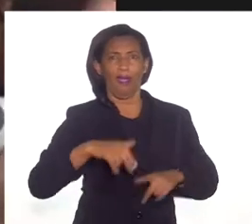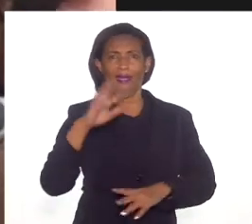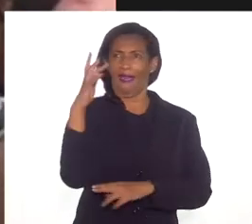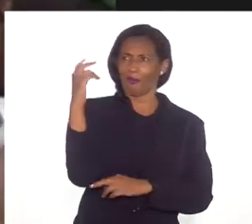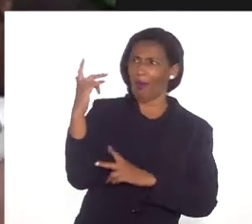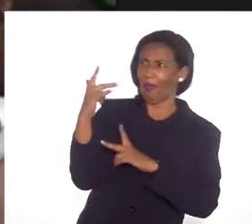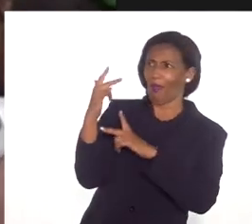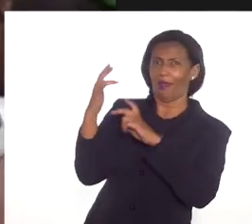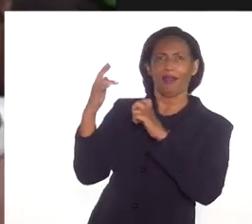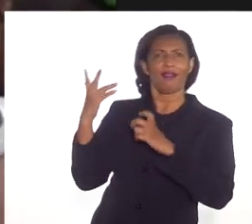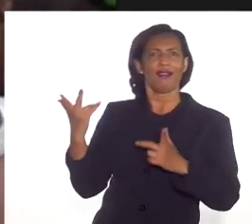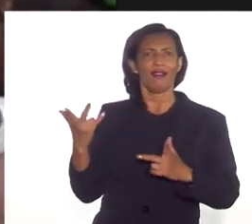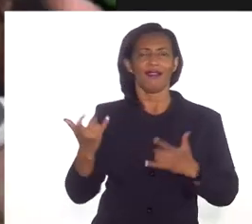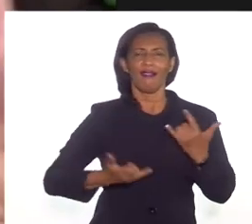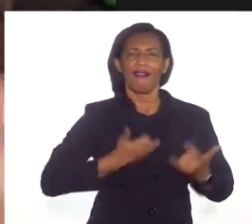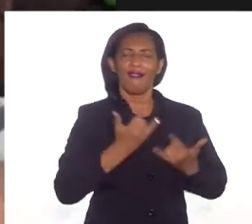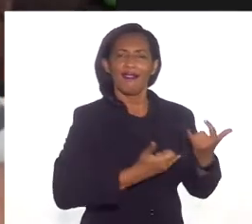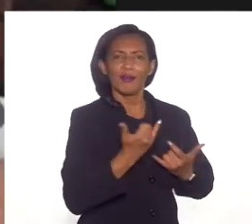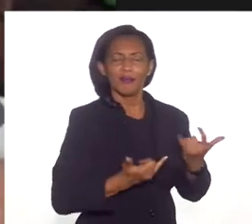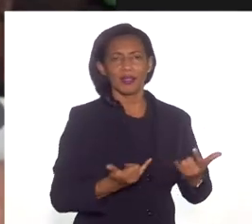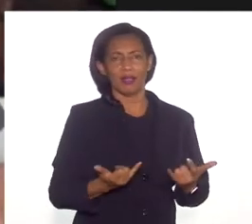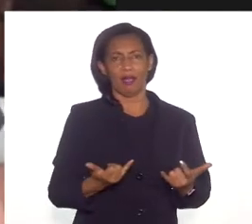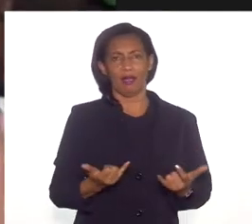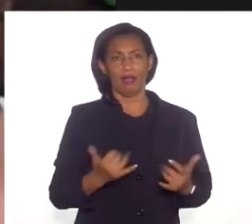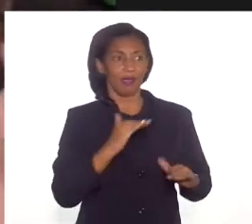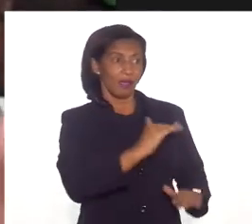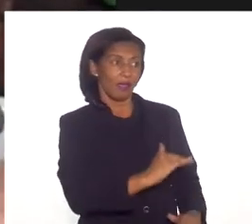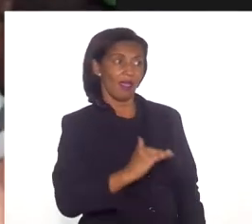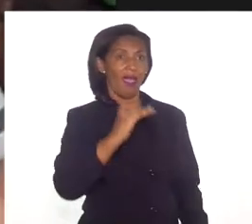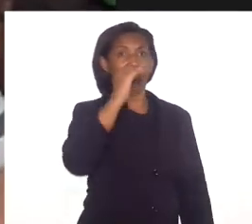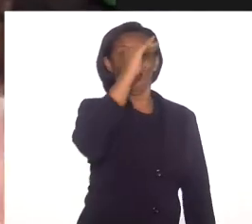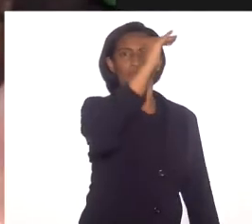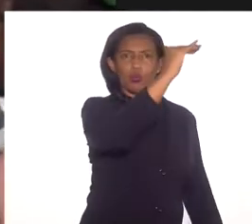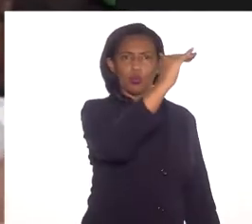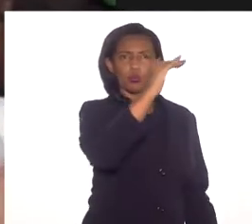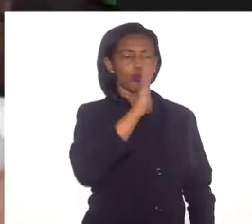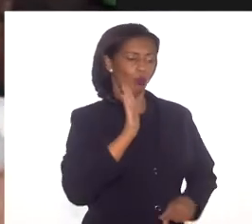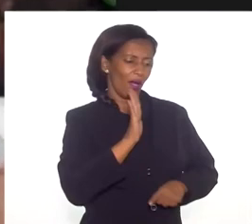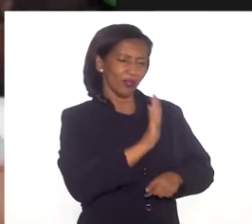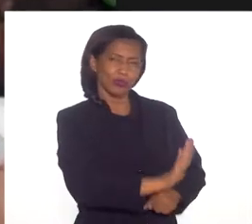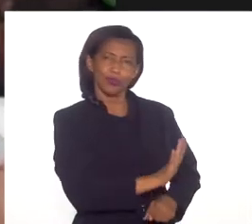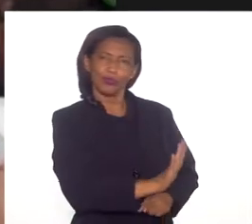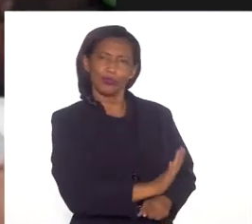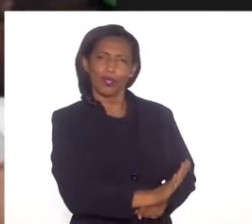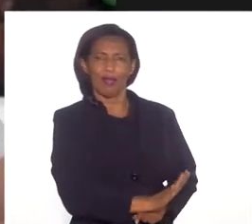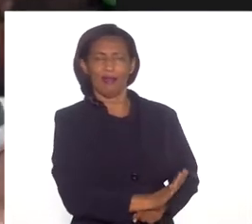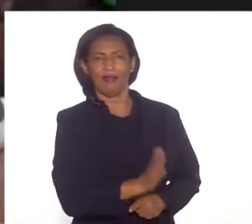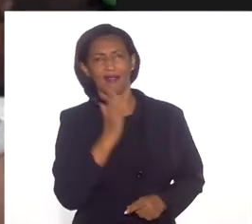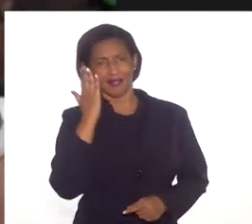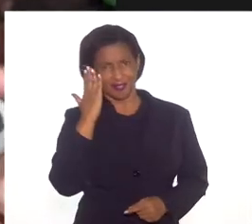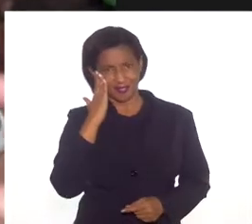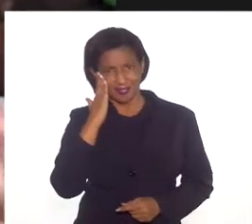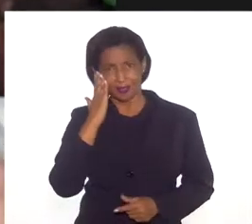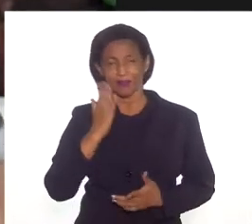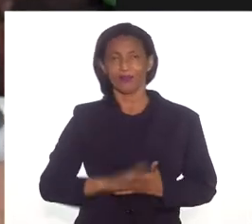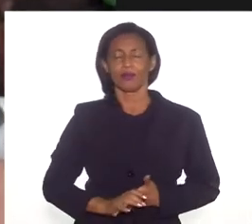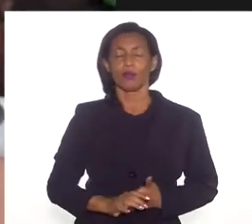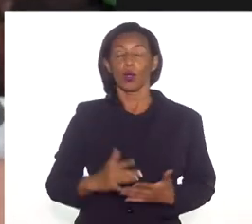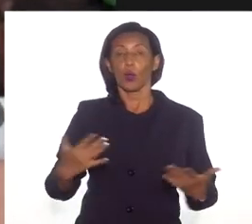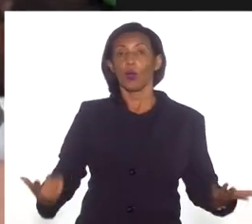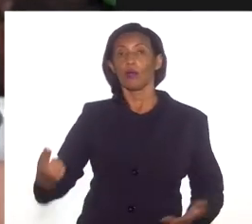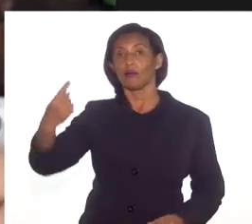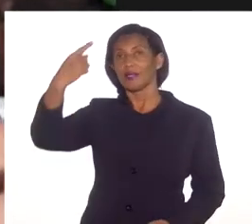árvore, se divertir. E cabe aos adultos oferecerem condições para que isso aconteça. Quando a gente pensa